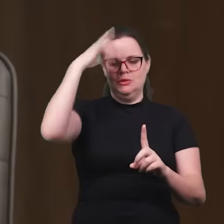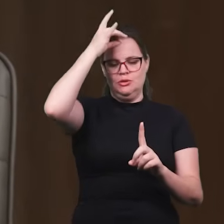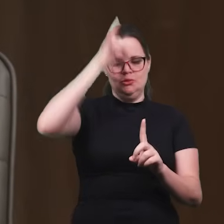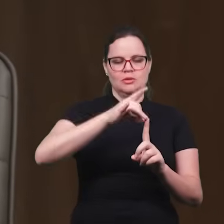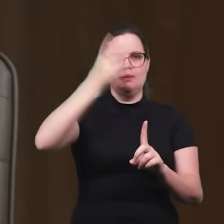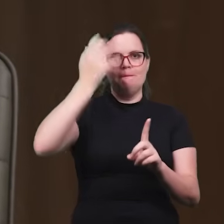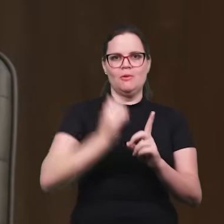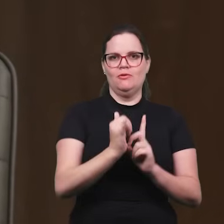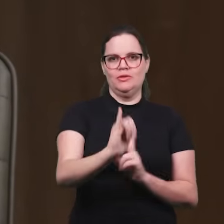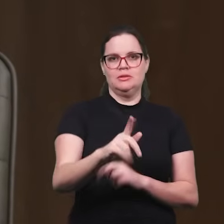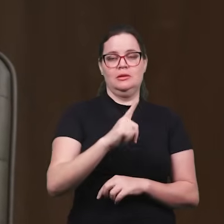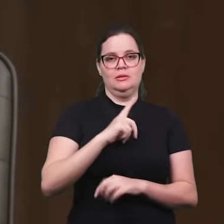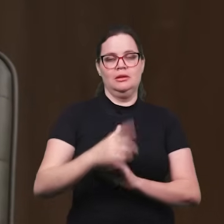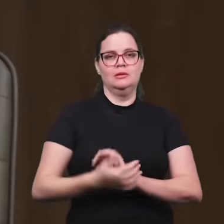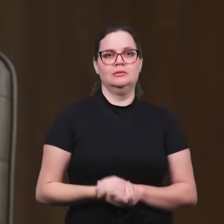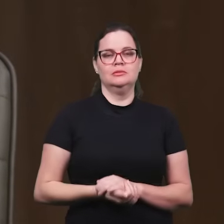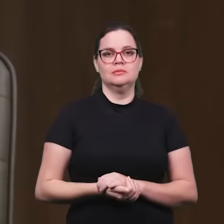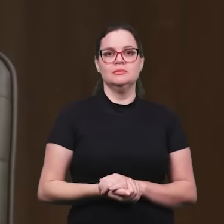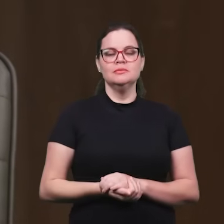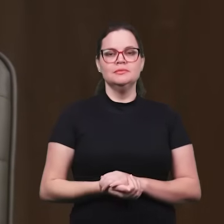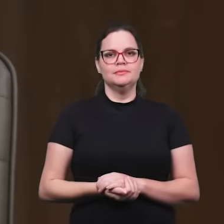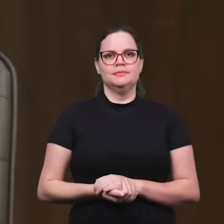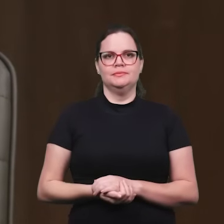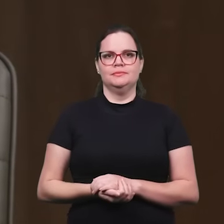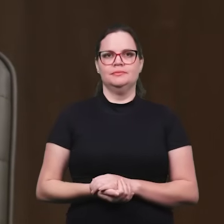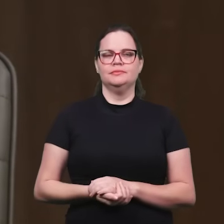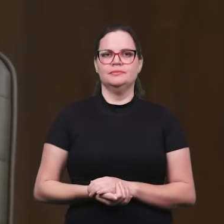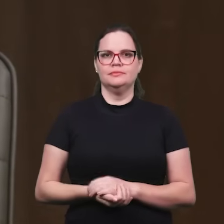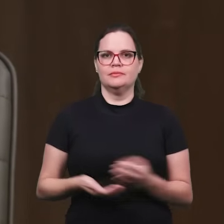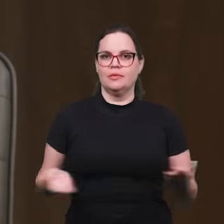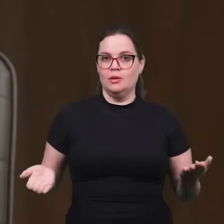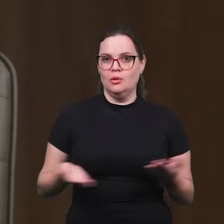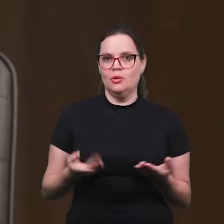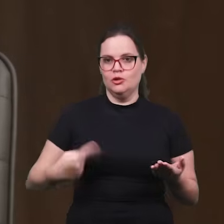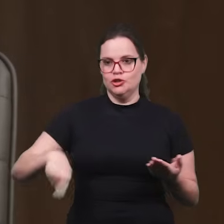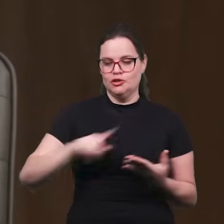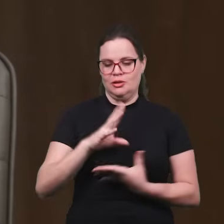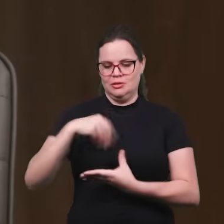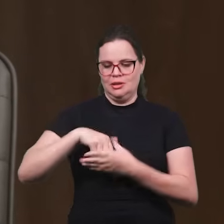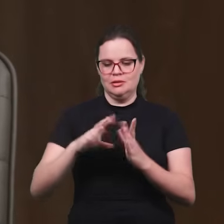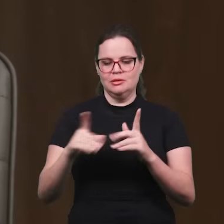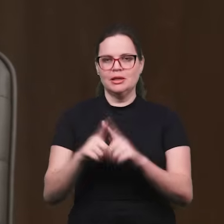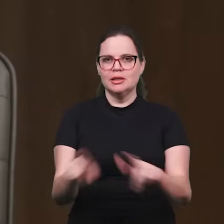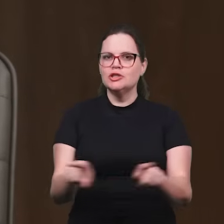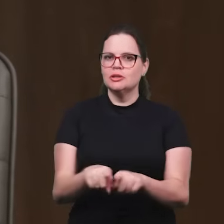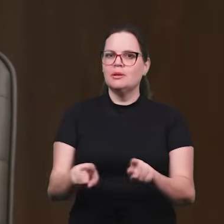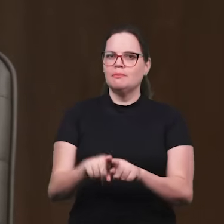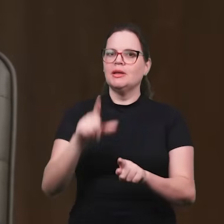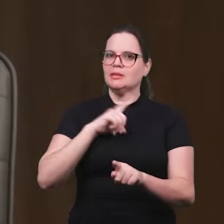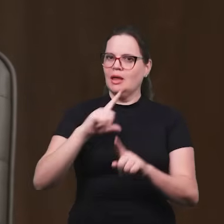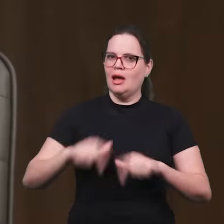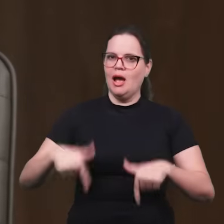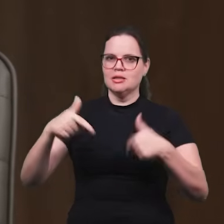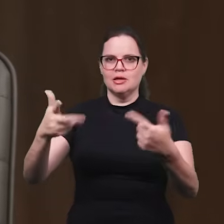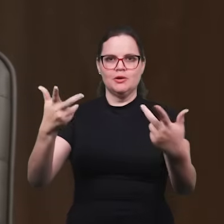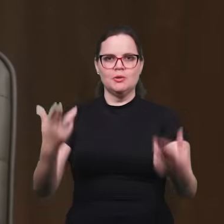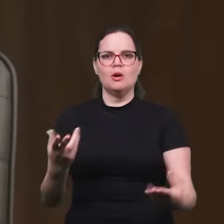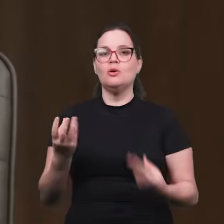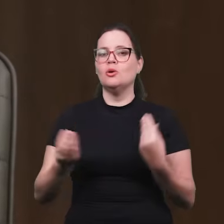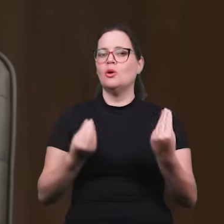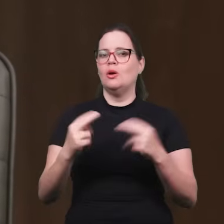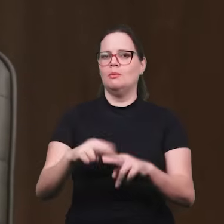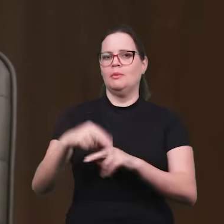Jesus. E essa manifestação hoje no meio da igreja, nós reconhecemos isso através dos dons espirituais.